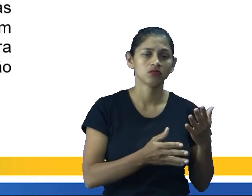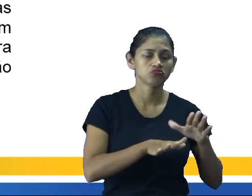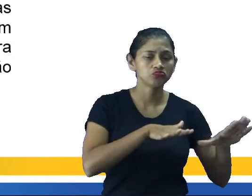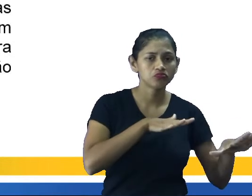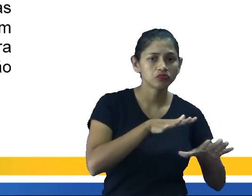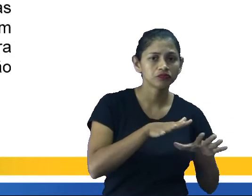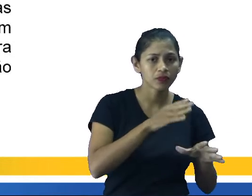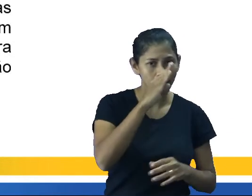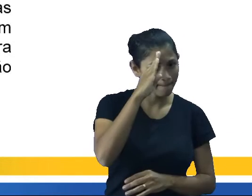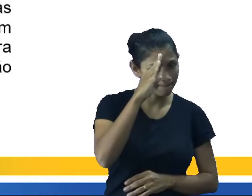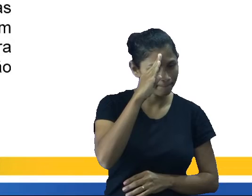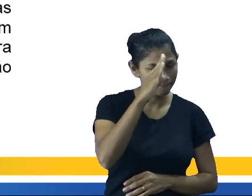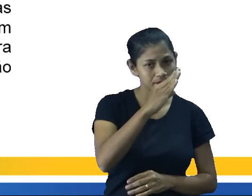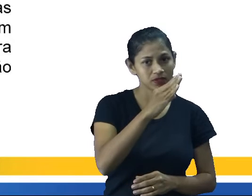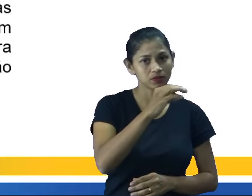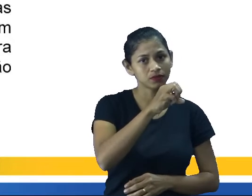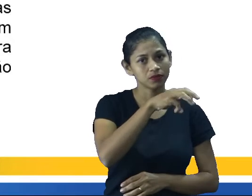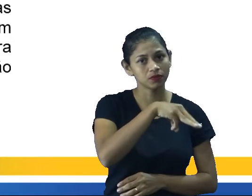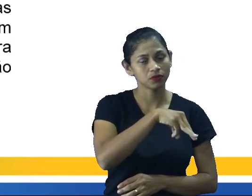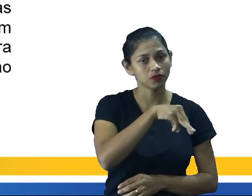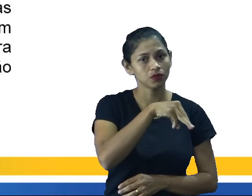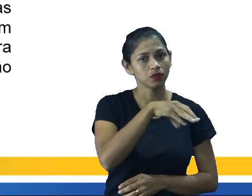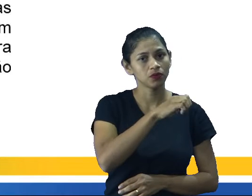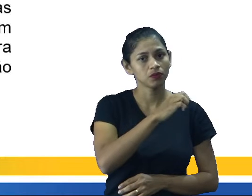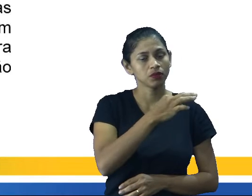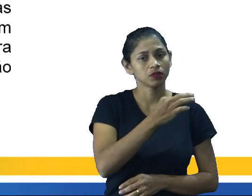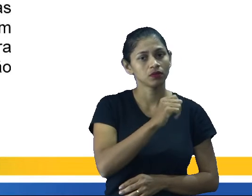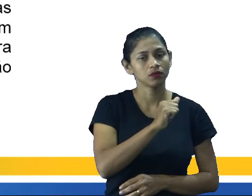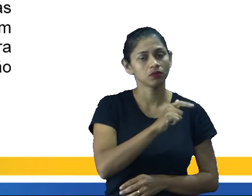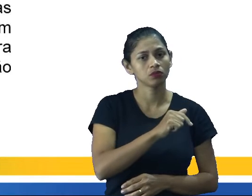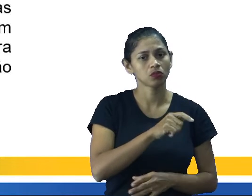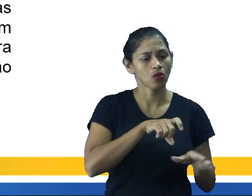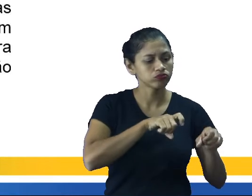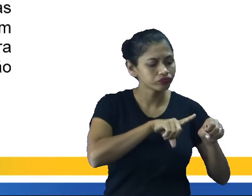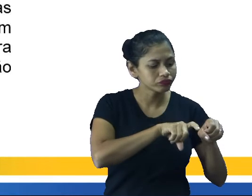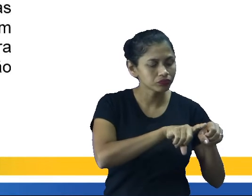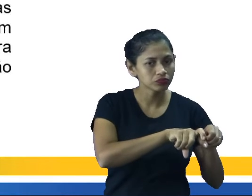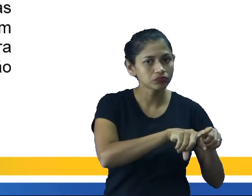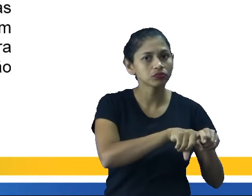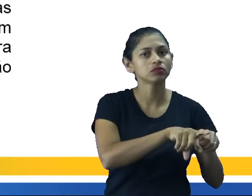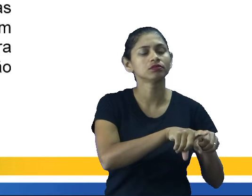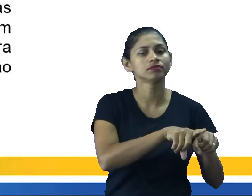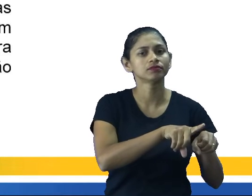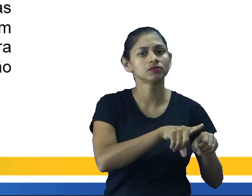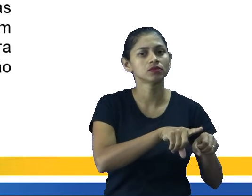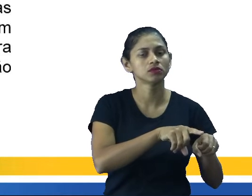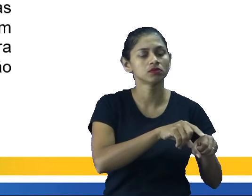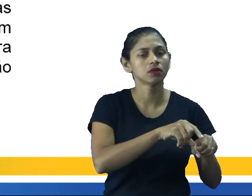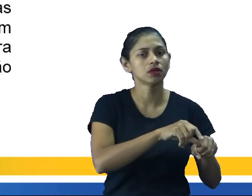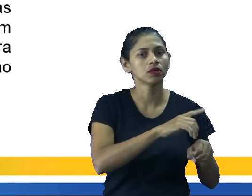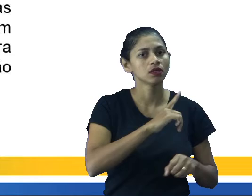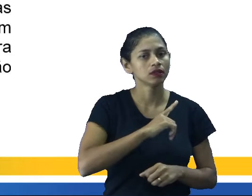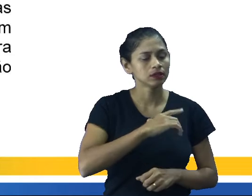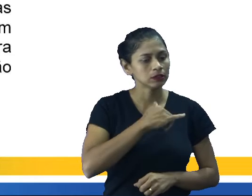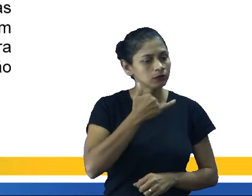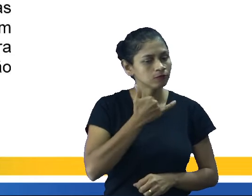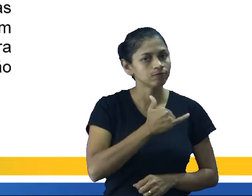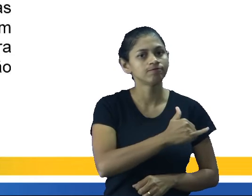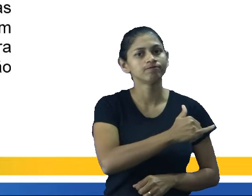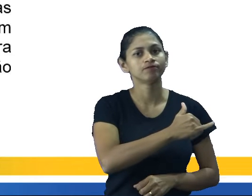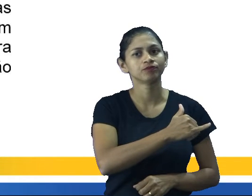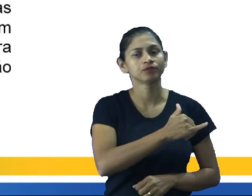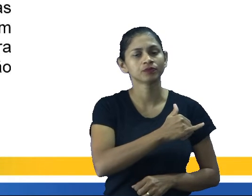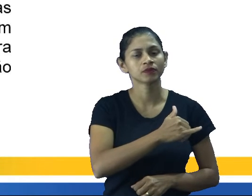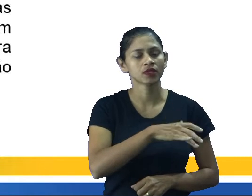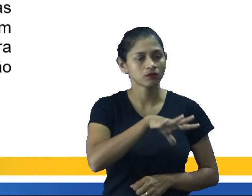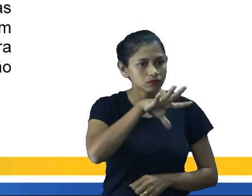principais metabólicos são encontrados em bactérias, incluindo 3 processos para obtenção de energia: a glicólise, a